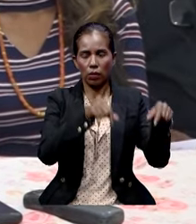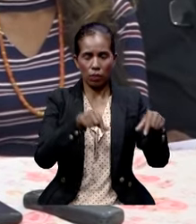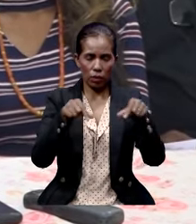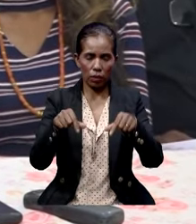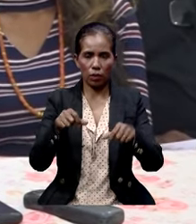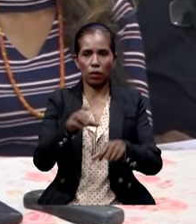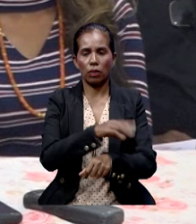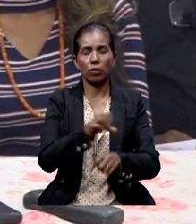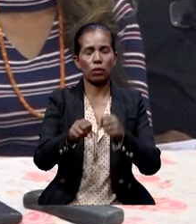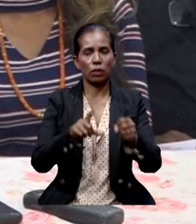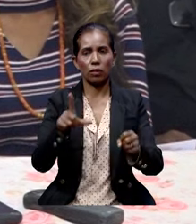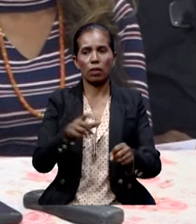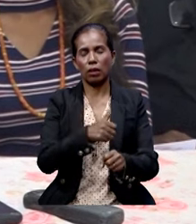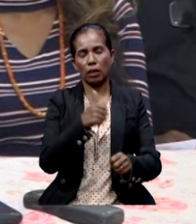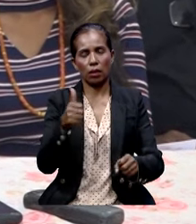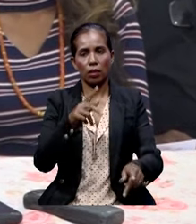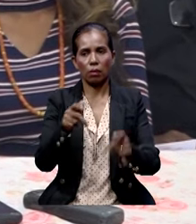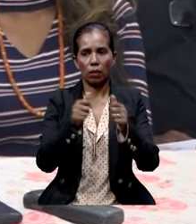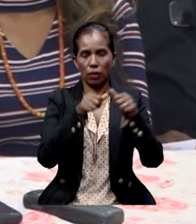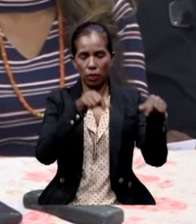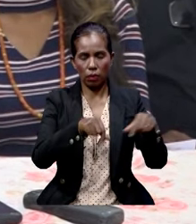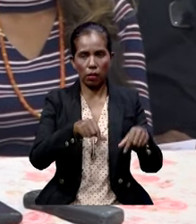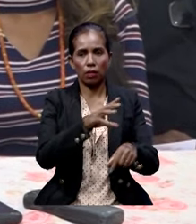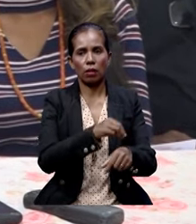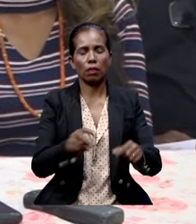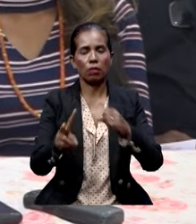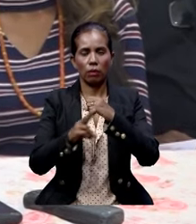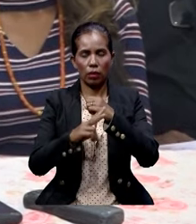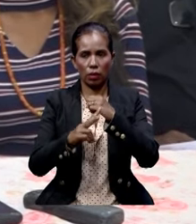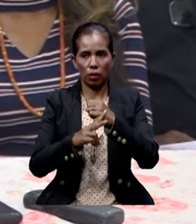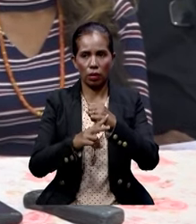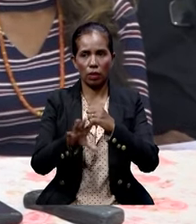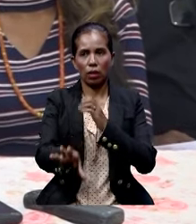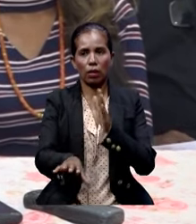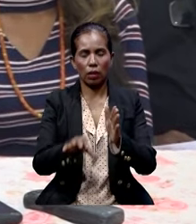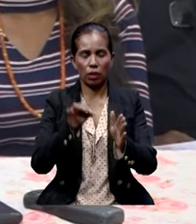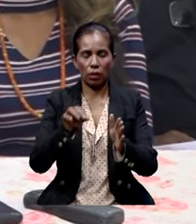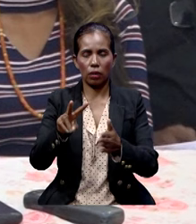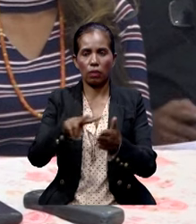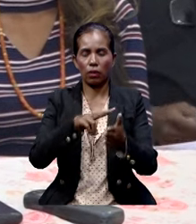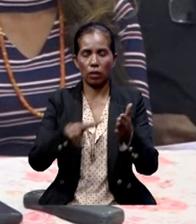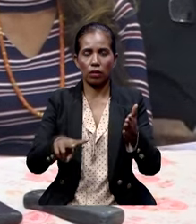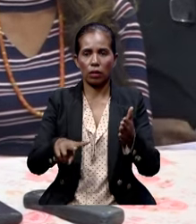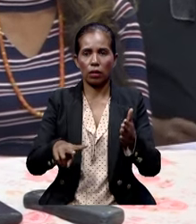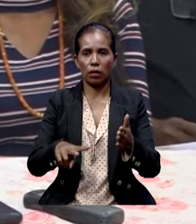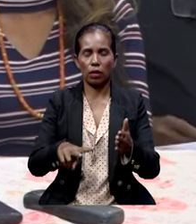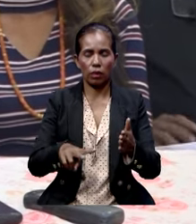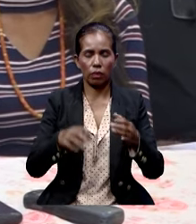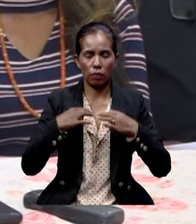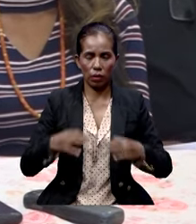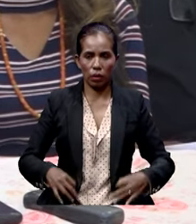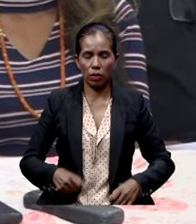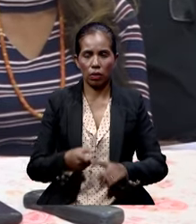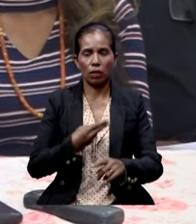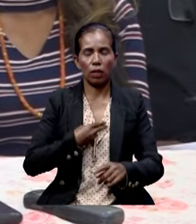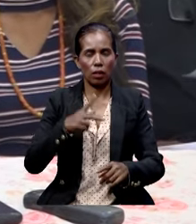psicossocial no ida seluk ema ho deficiência psicossocial maksai vitima o retan violência físico usi halok